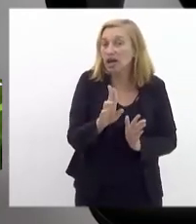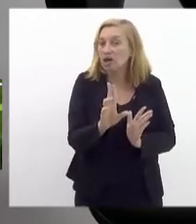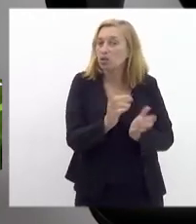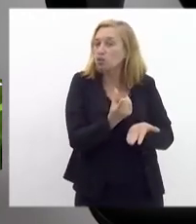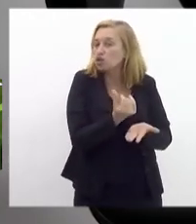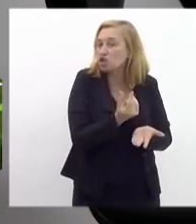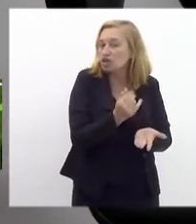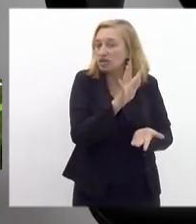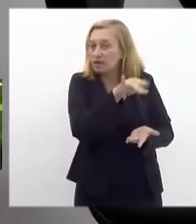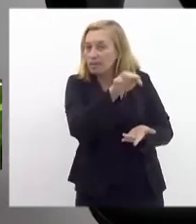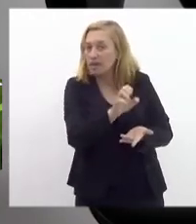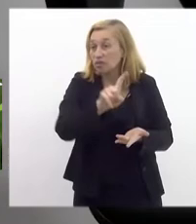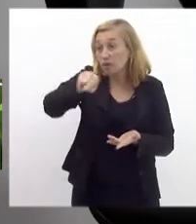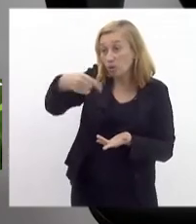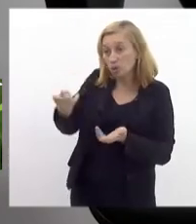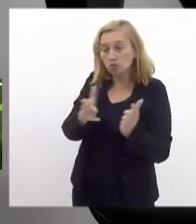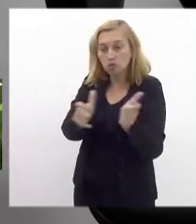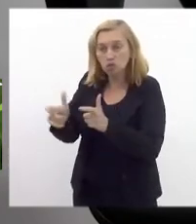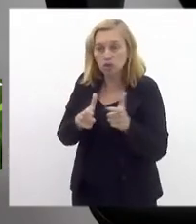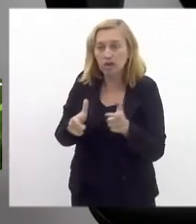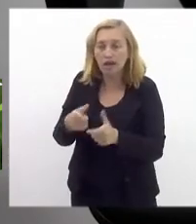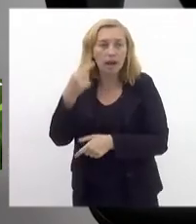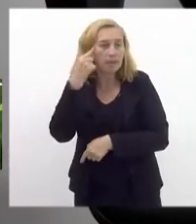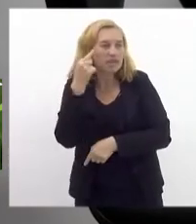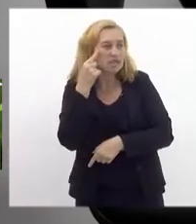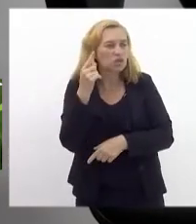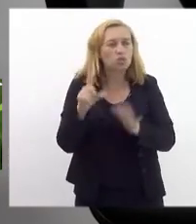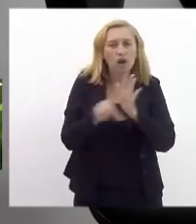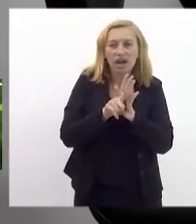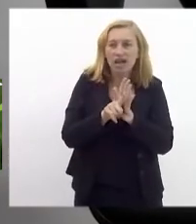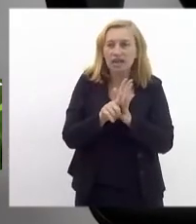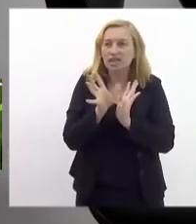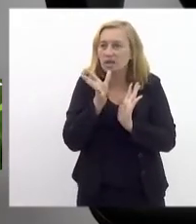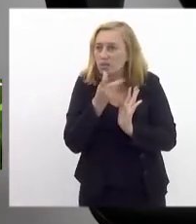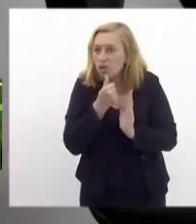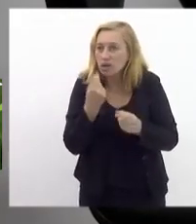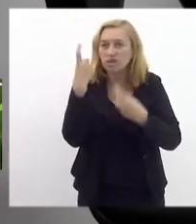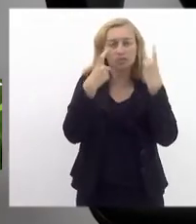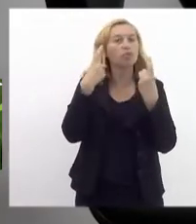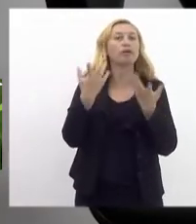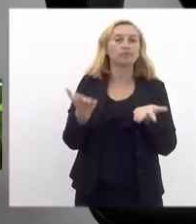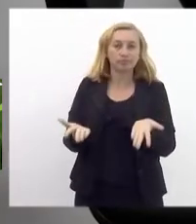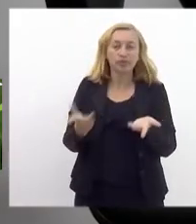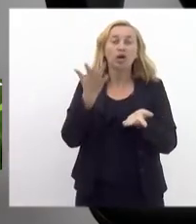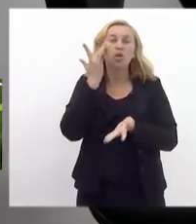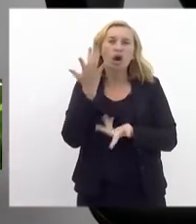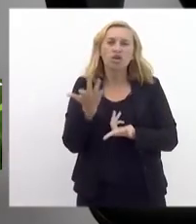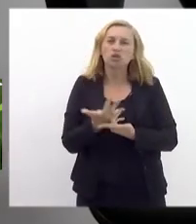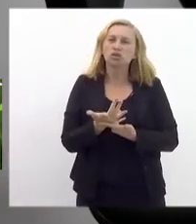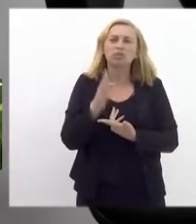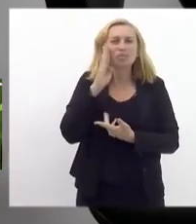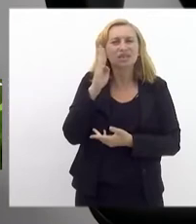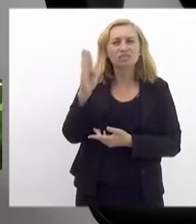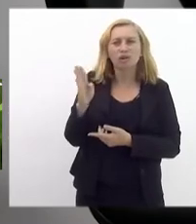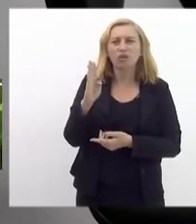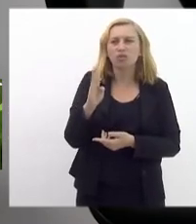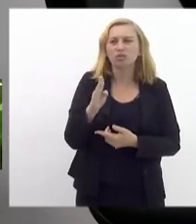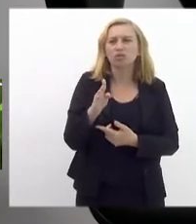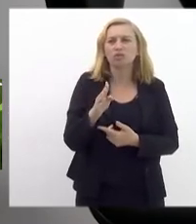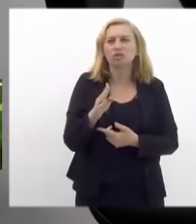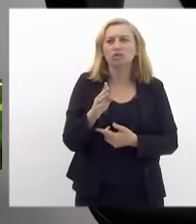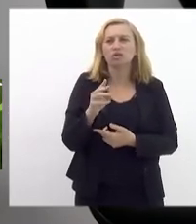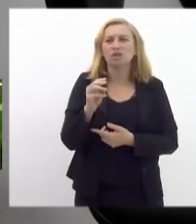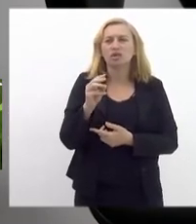outras finalidades. Então, se a gente está pensando em uma lei duradoura, a gente tem que se preocupar com isso. Então, eu acho que é fundamental, o